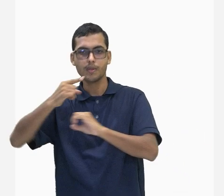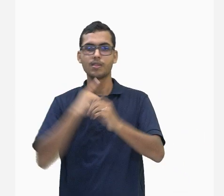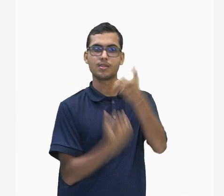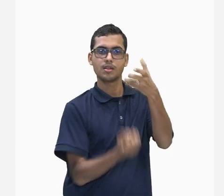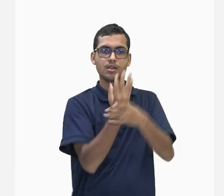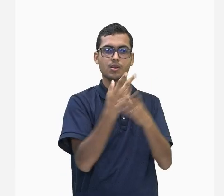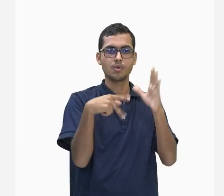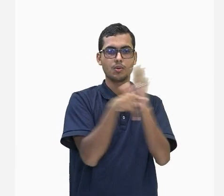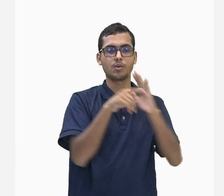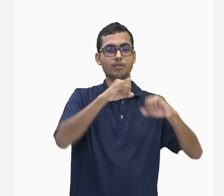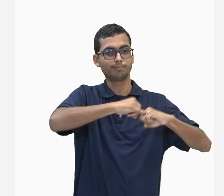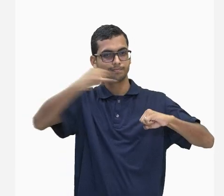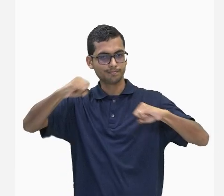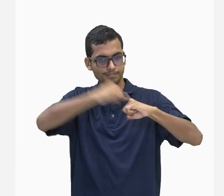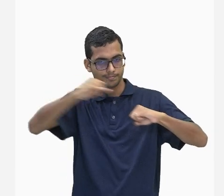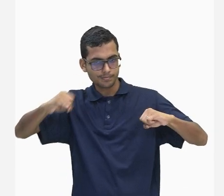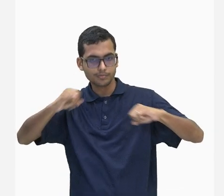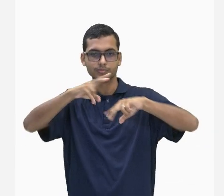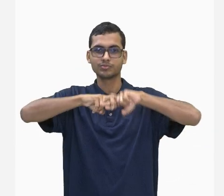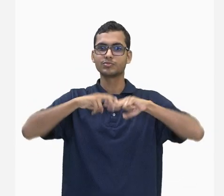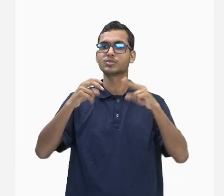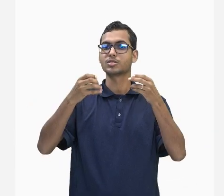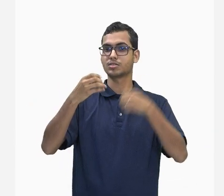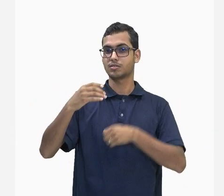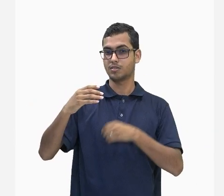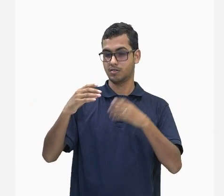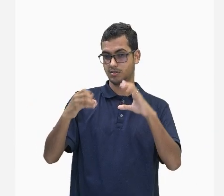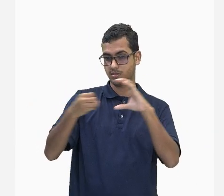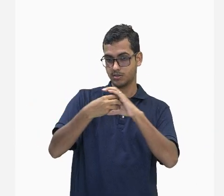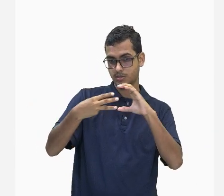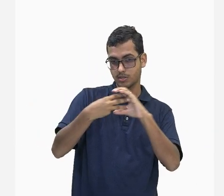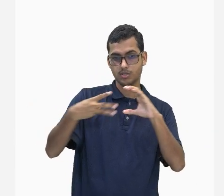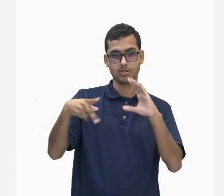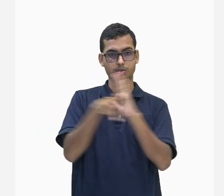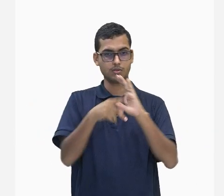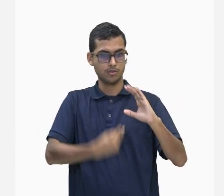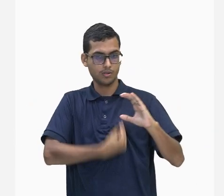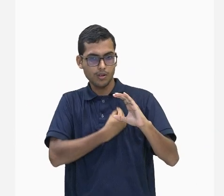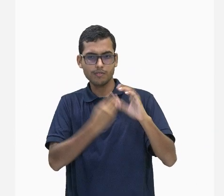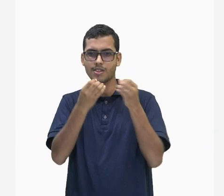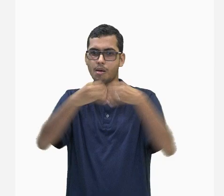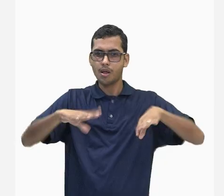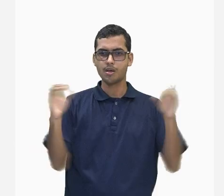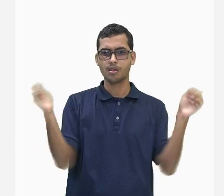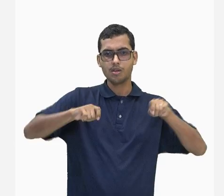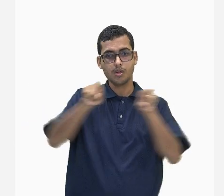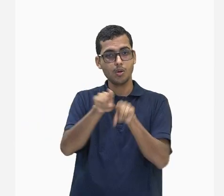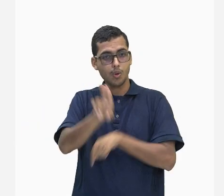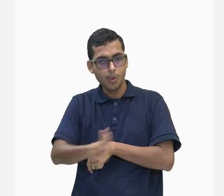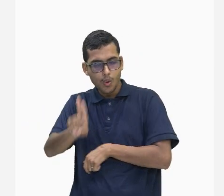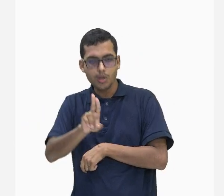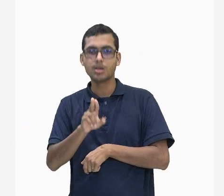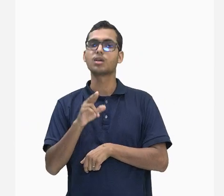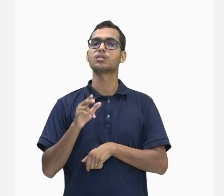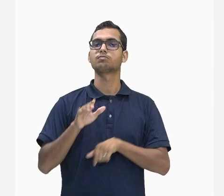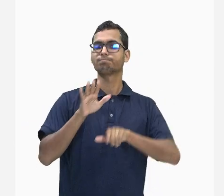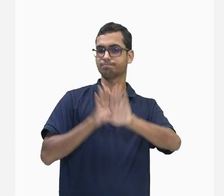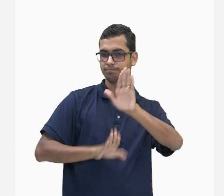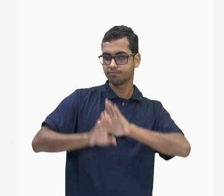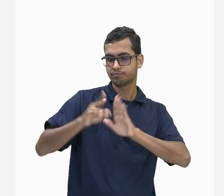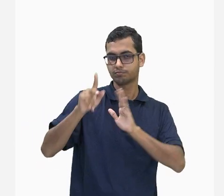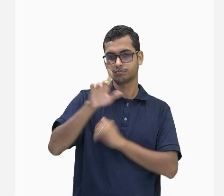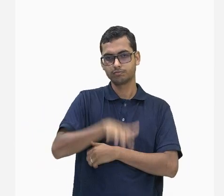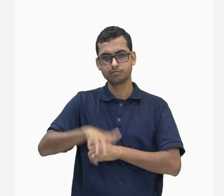danos às células vivas, sendo usada com cautela na medicina, ela pode aí